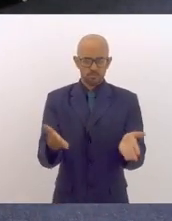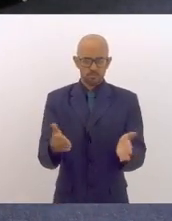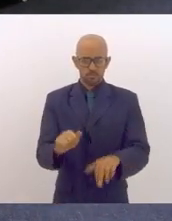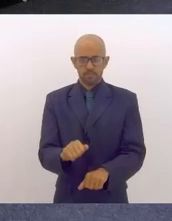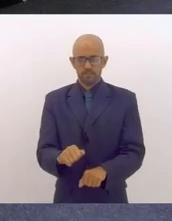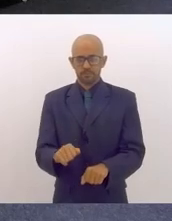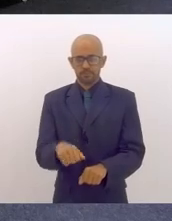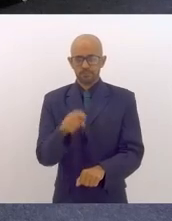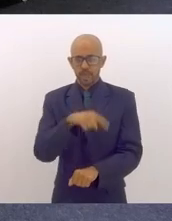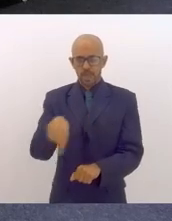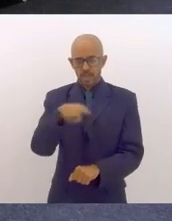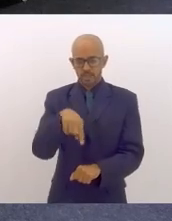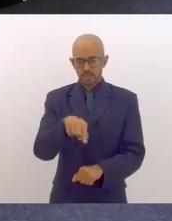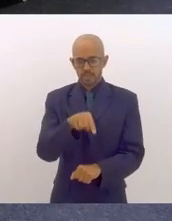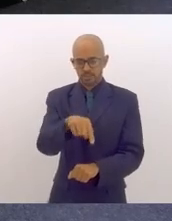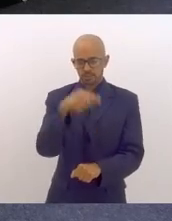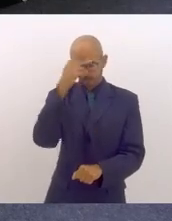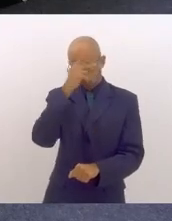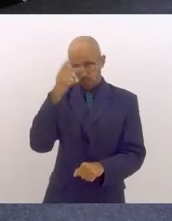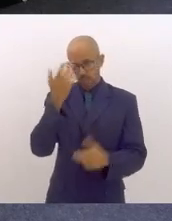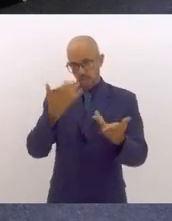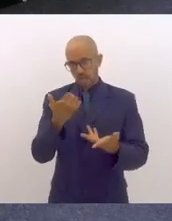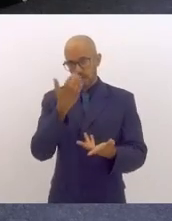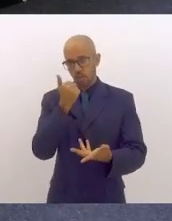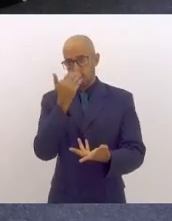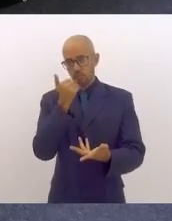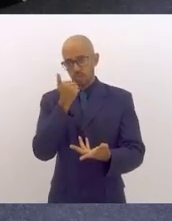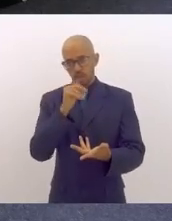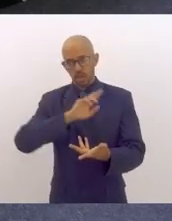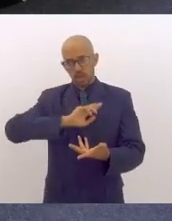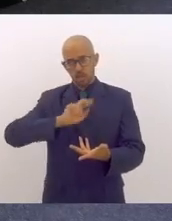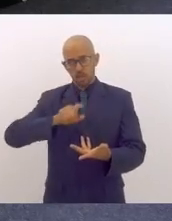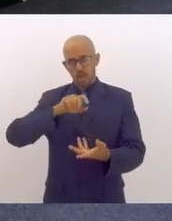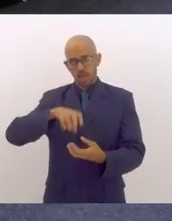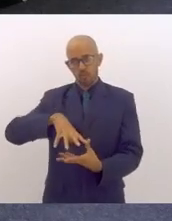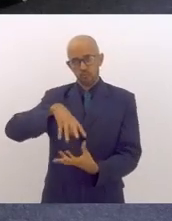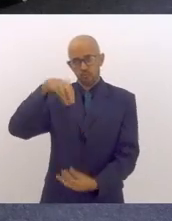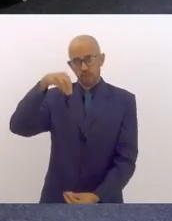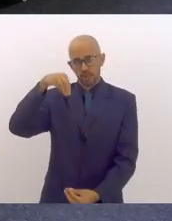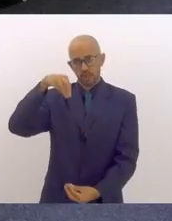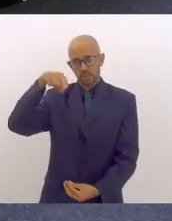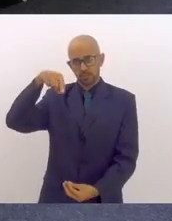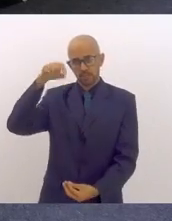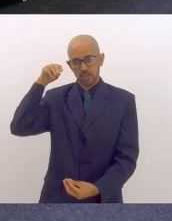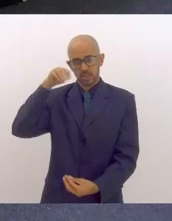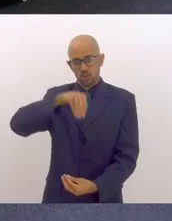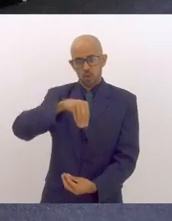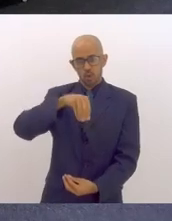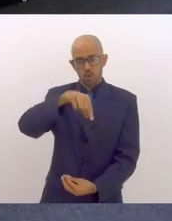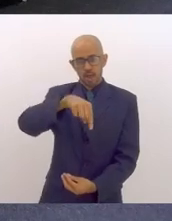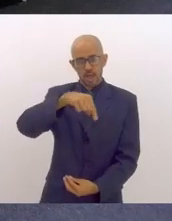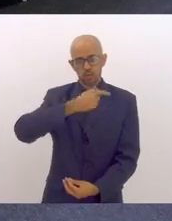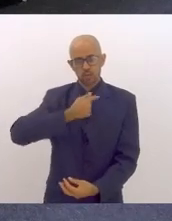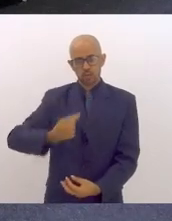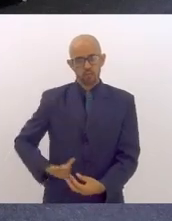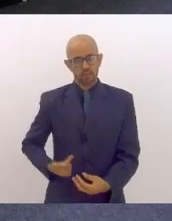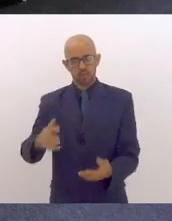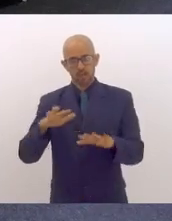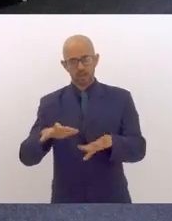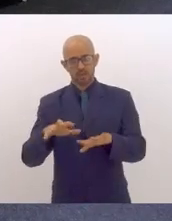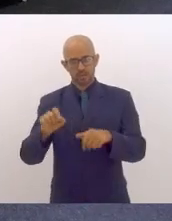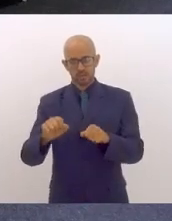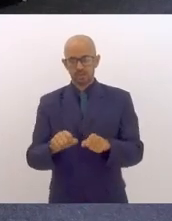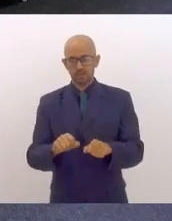empobrecida. Essas pessoas querem comida na mesa e não fantasma sendo colocado nesse governo da maneira que está sendo